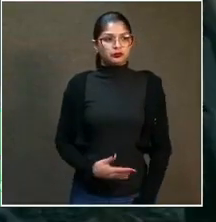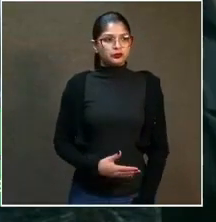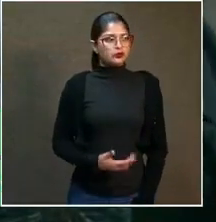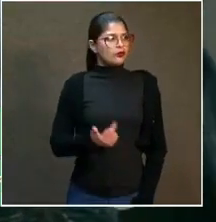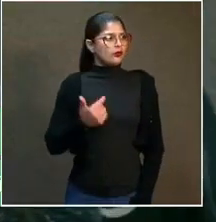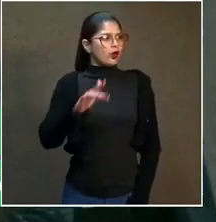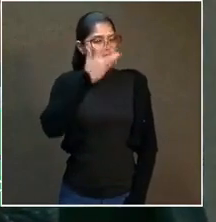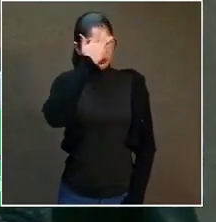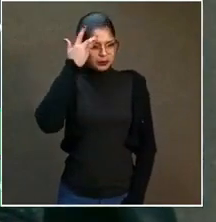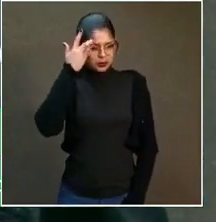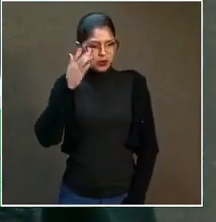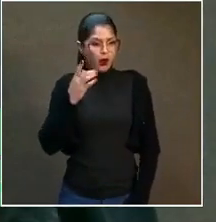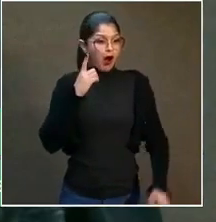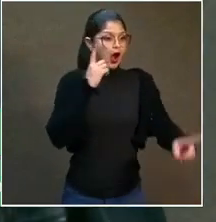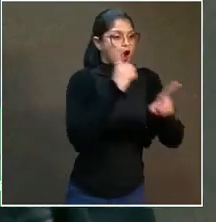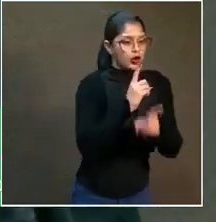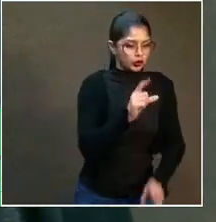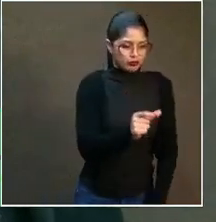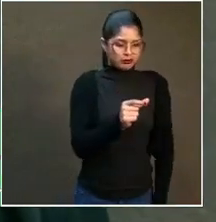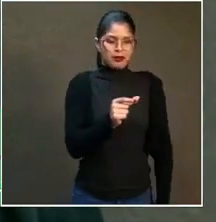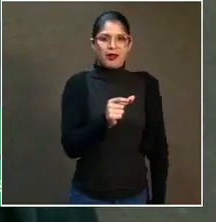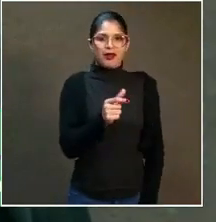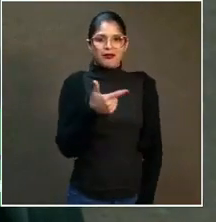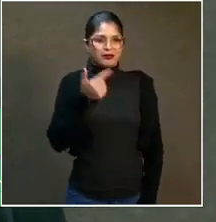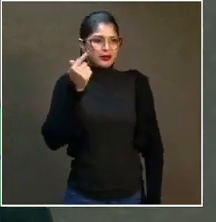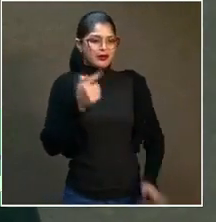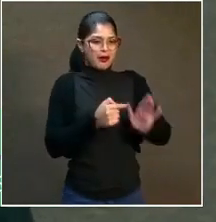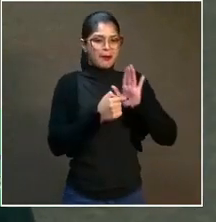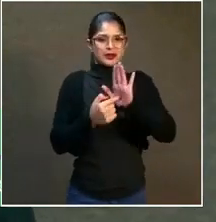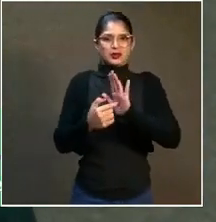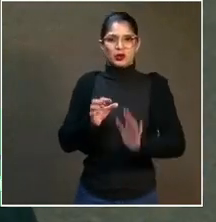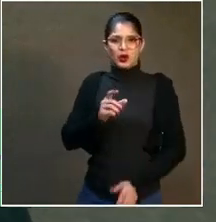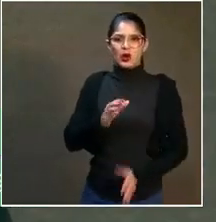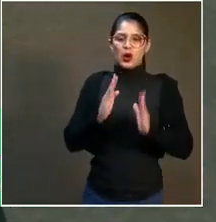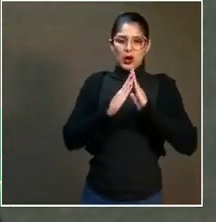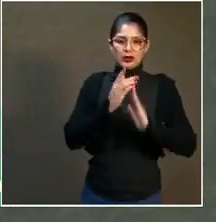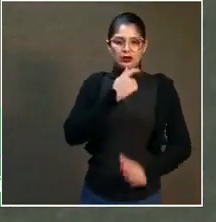Outra pessoa entrou, achou uma bala e apresentou na delegacia.